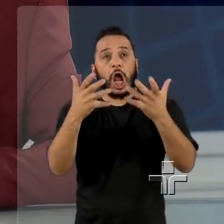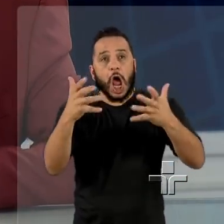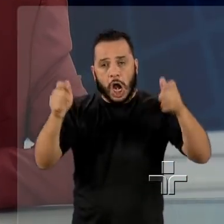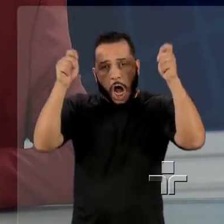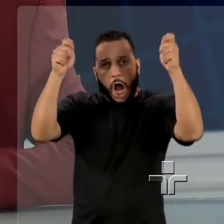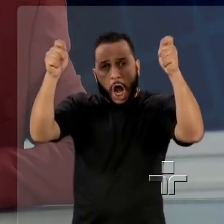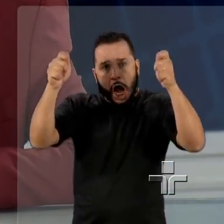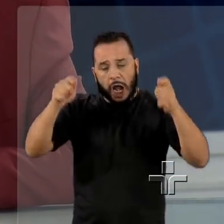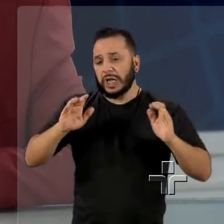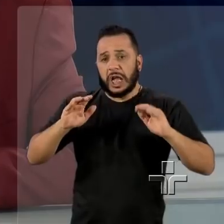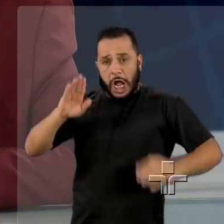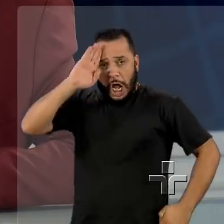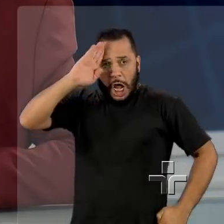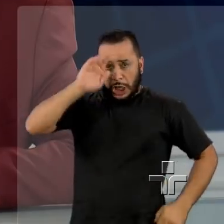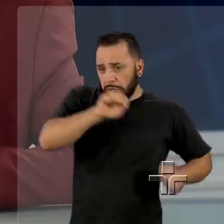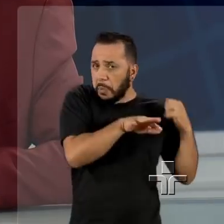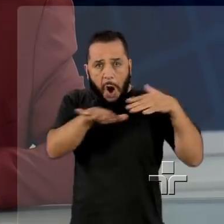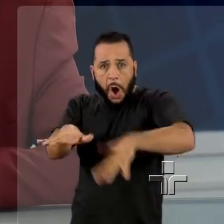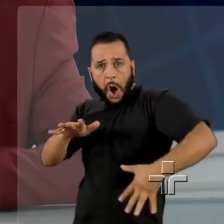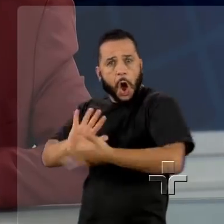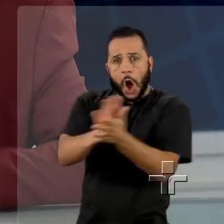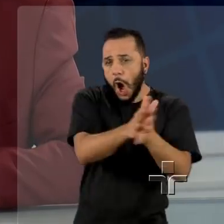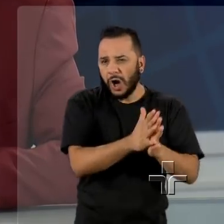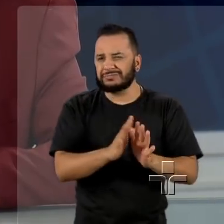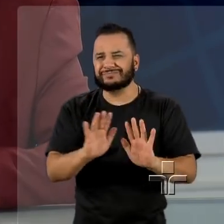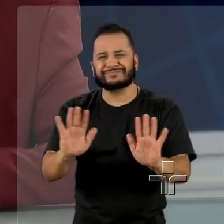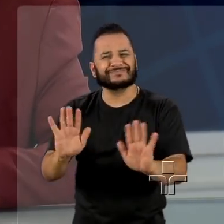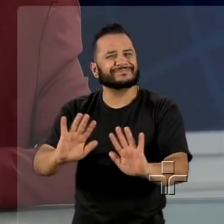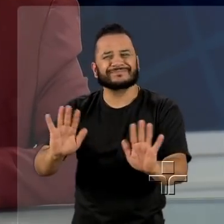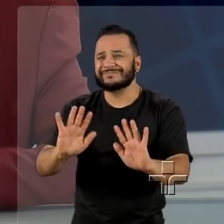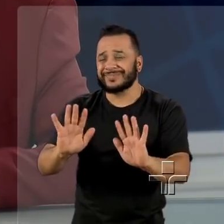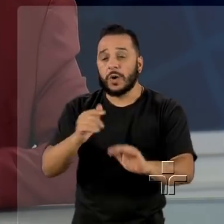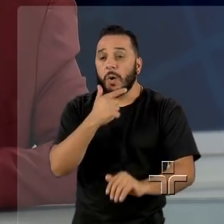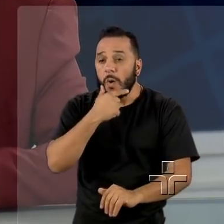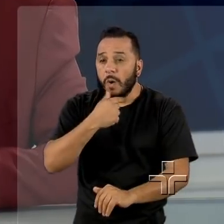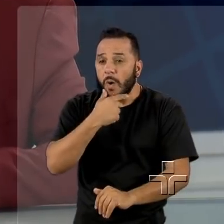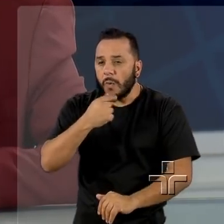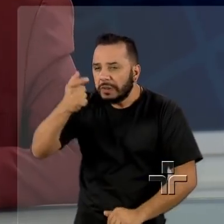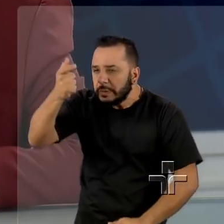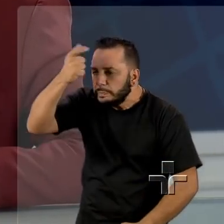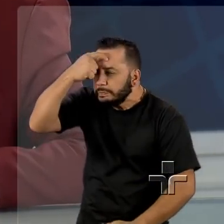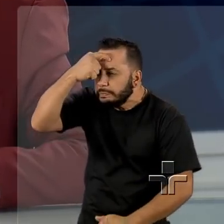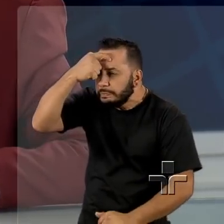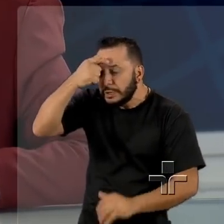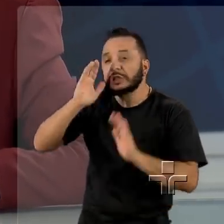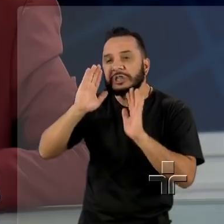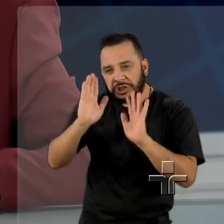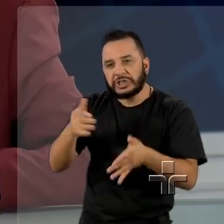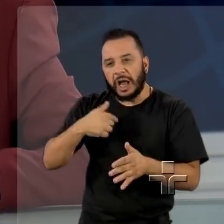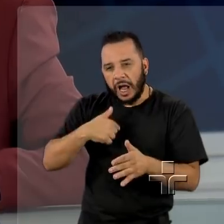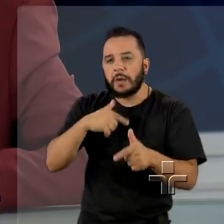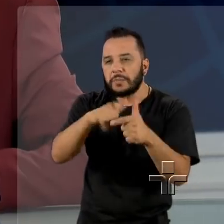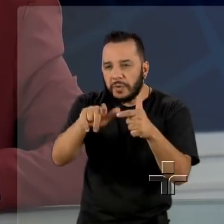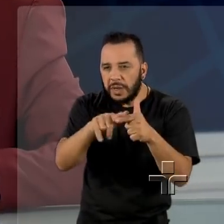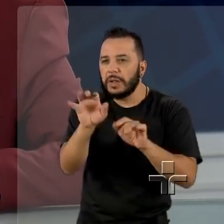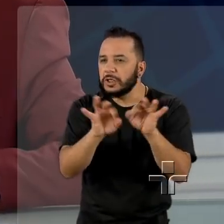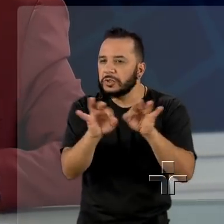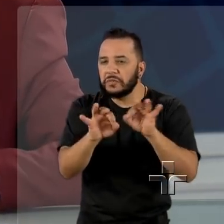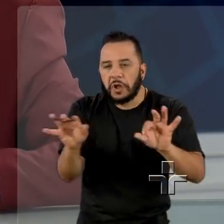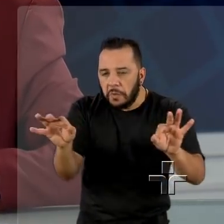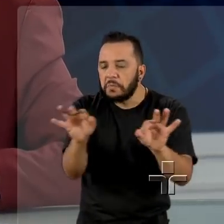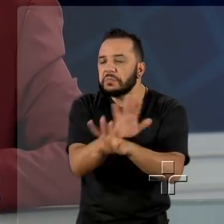você. Outra coisa que eu acho importante é o seguinte, no contexto mais próximo, a